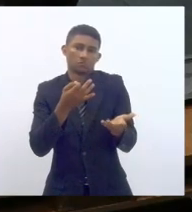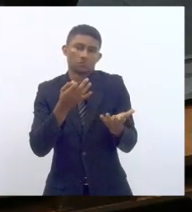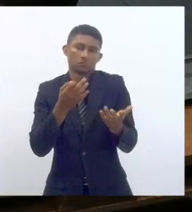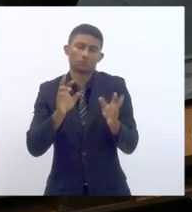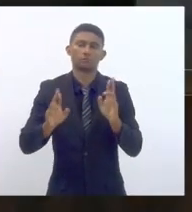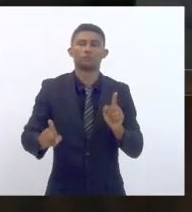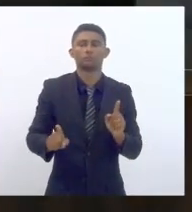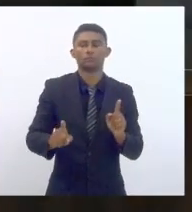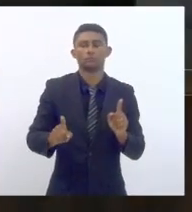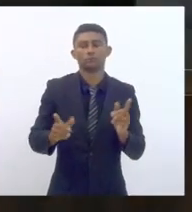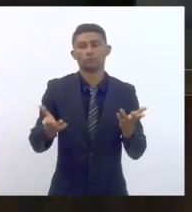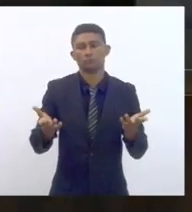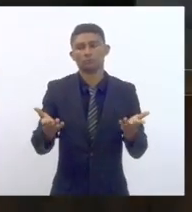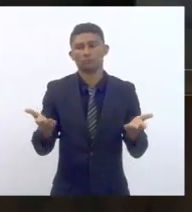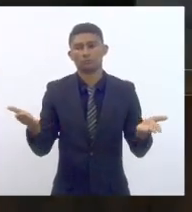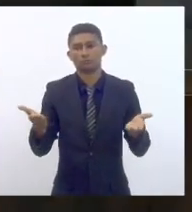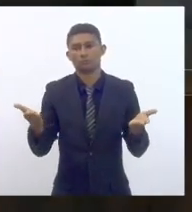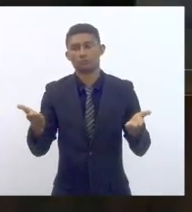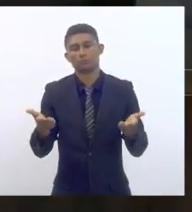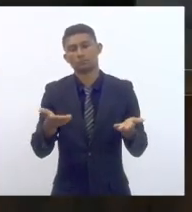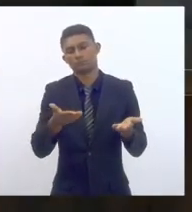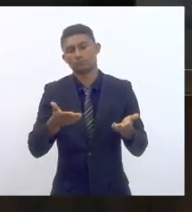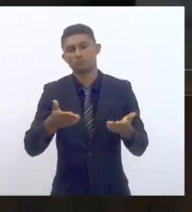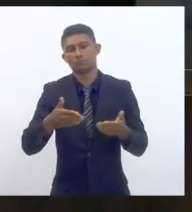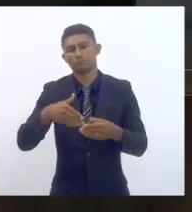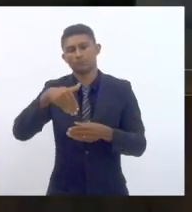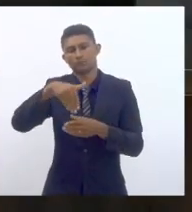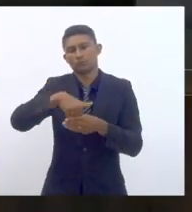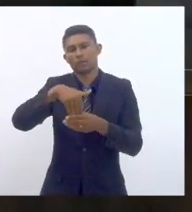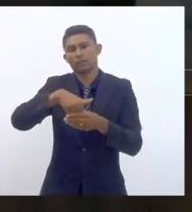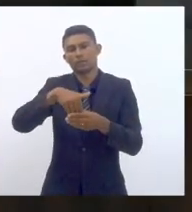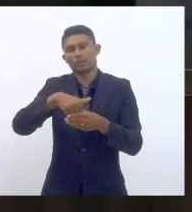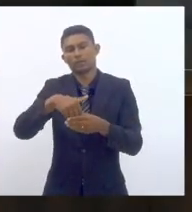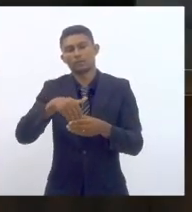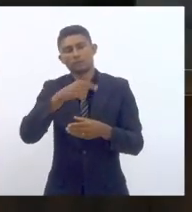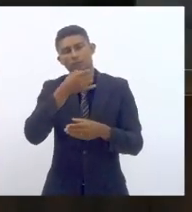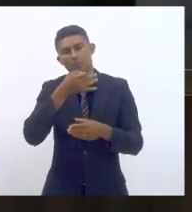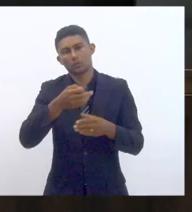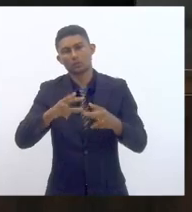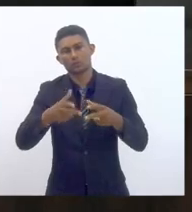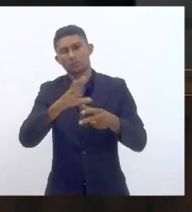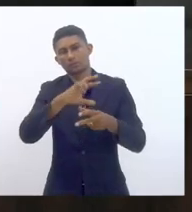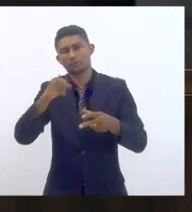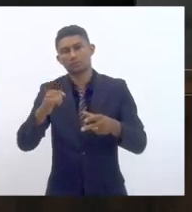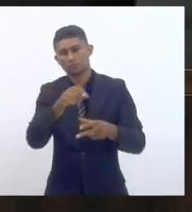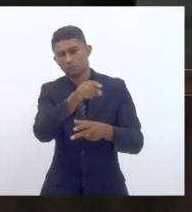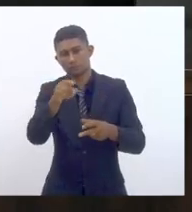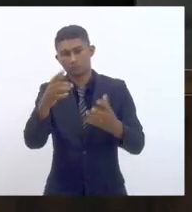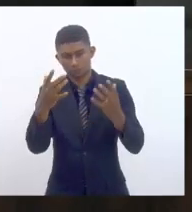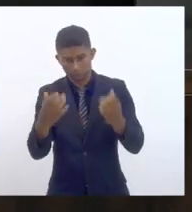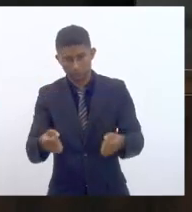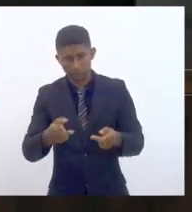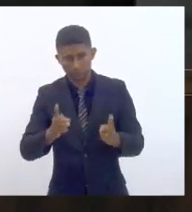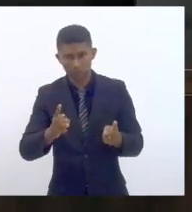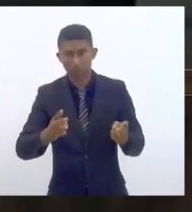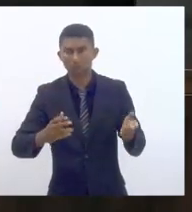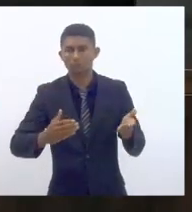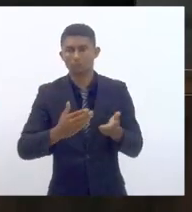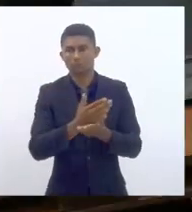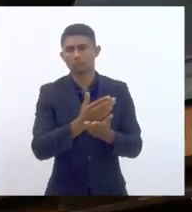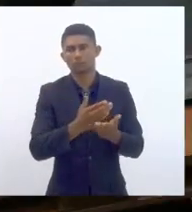Então, em votação, parecer da Comissão de Constituição e Justiça, com forma final de redação. Se os que aprovam, nesse como estão aprovado, vai